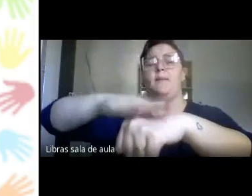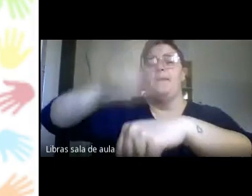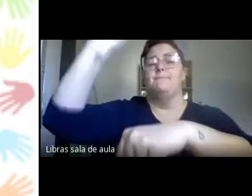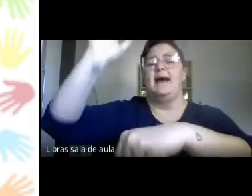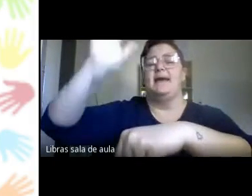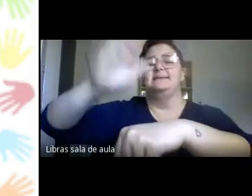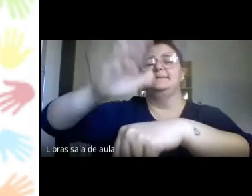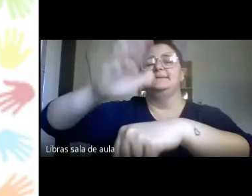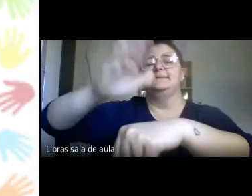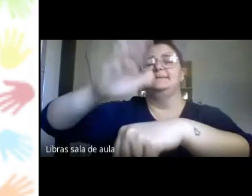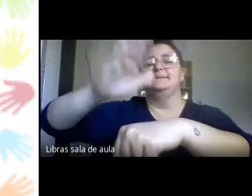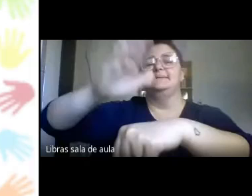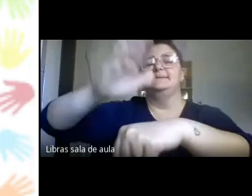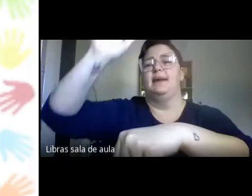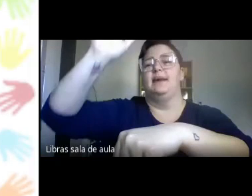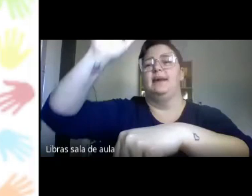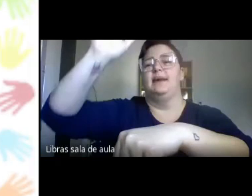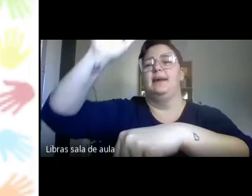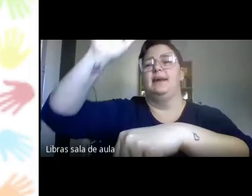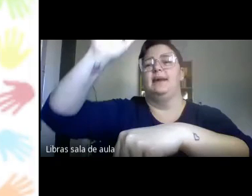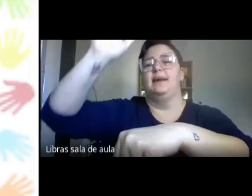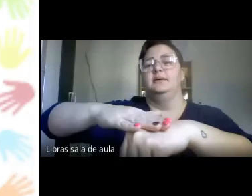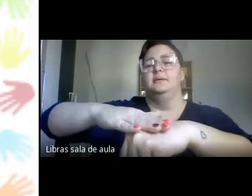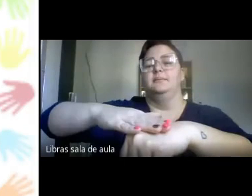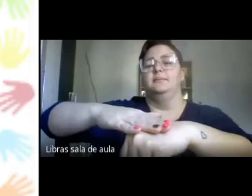ó. Mais, mais.